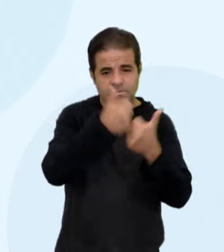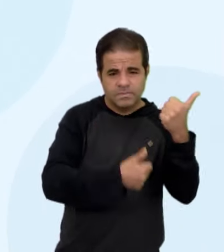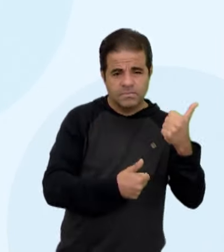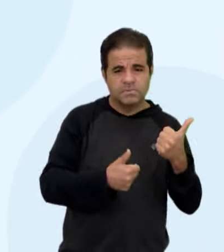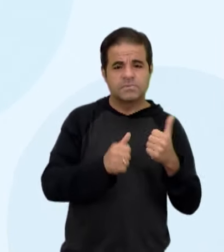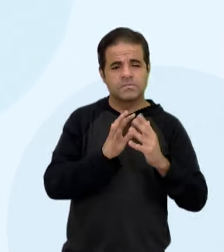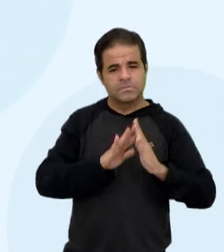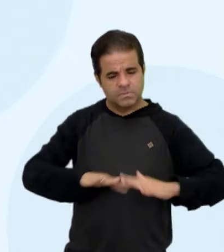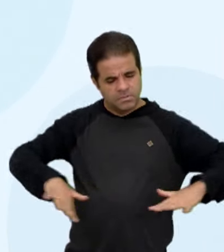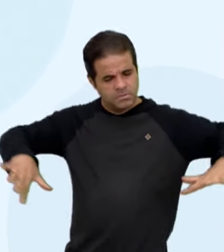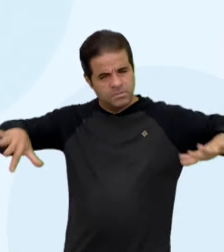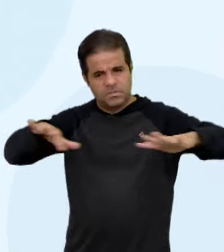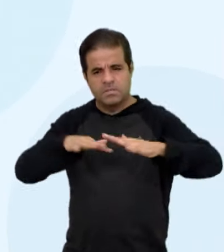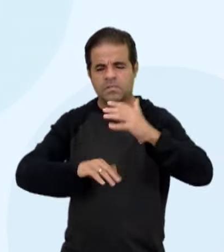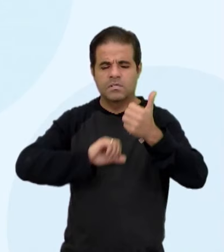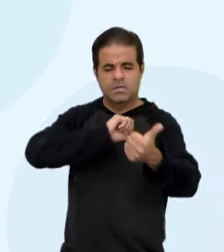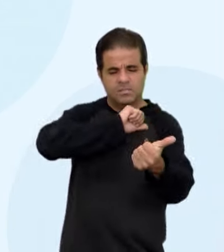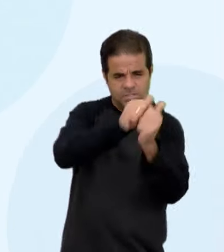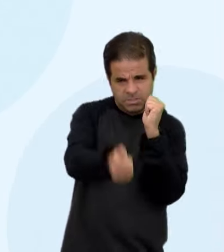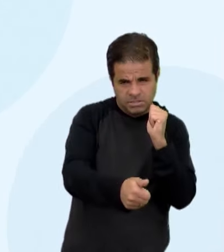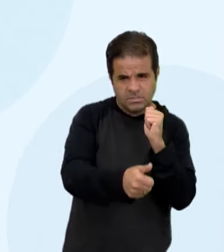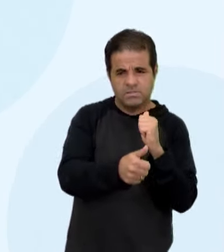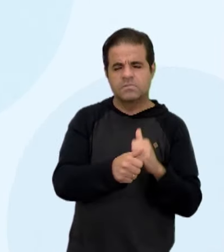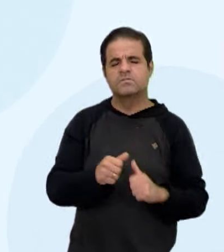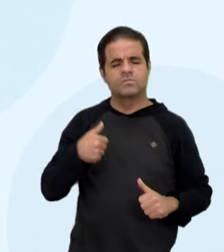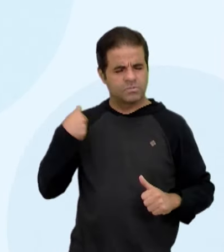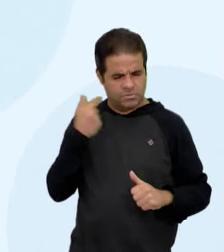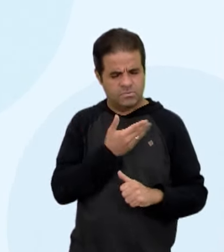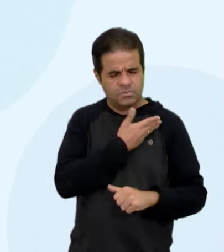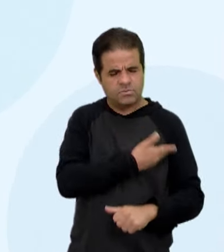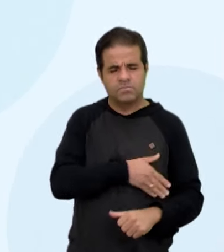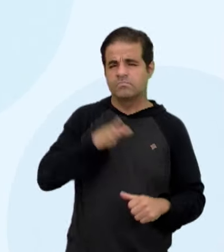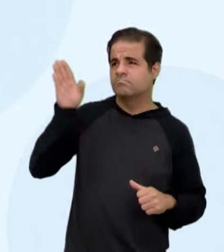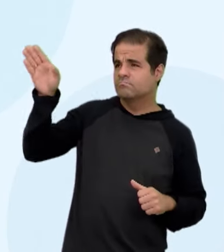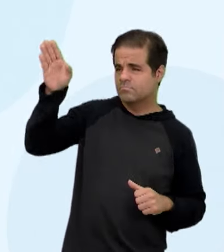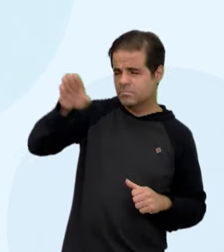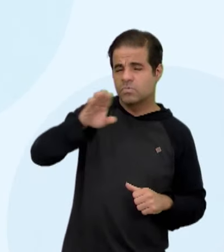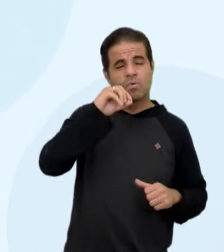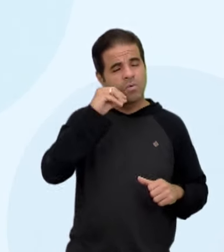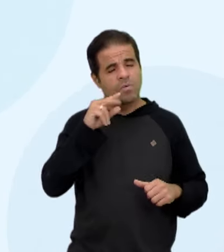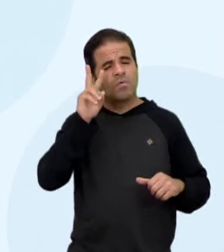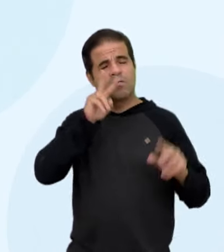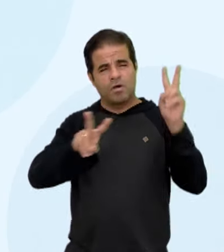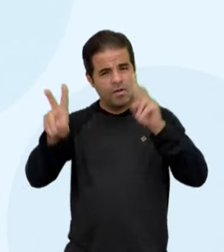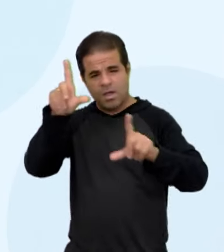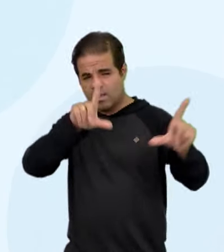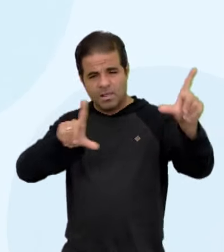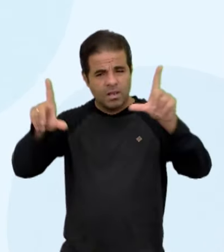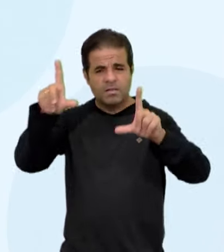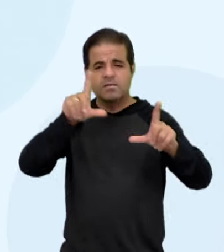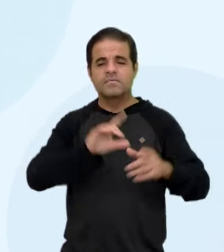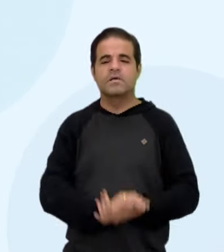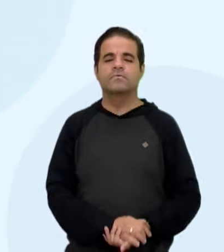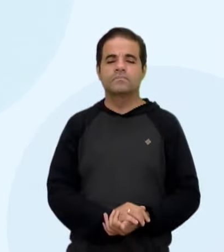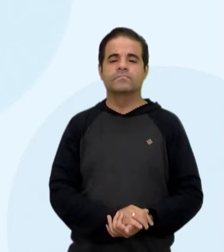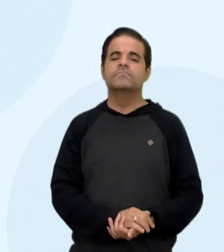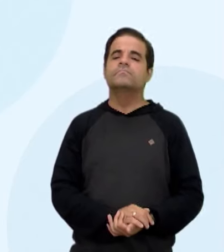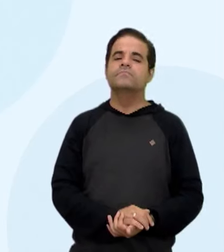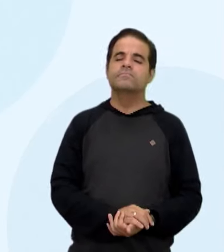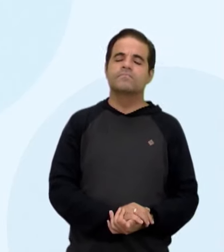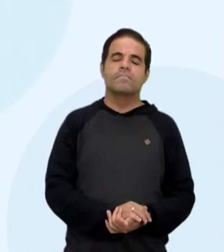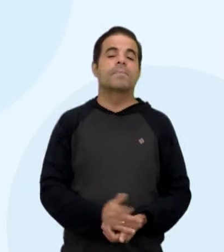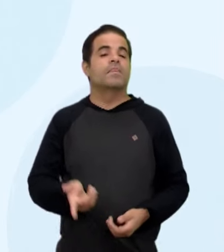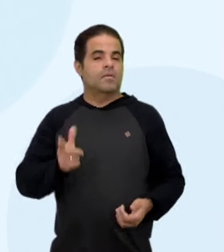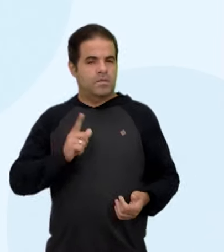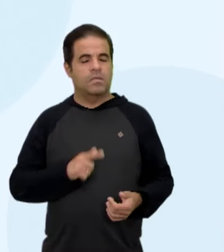as arenas esportivas que a gente frequenta, que a gente vê na televisão, tá? Então, a gente tem